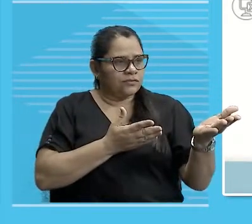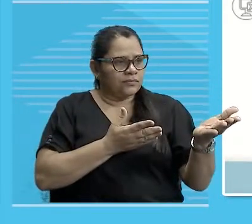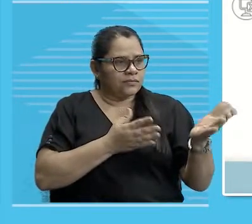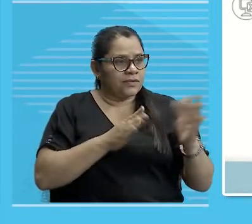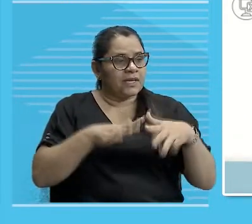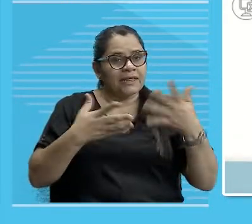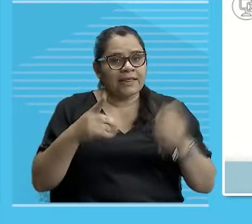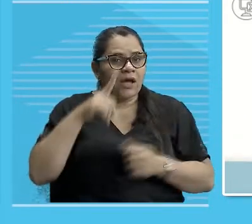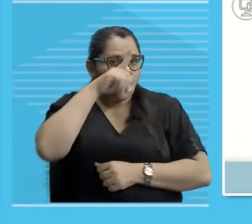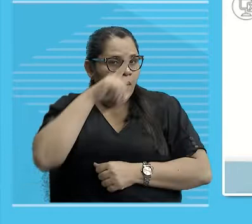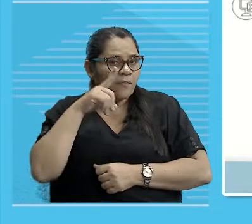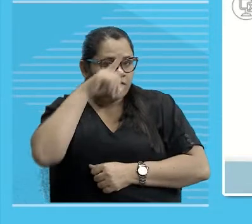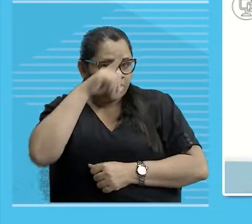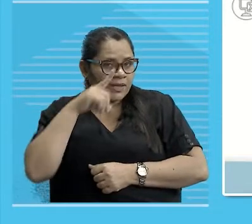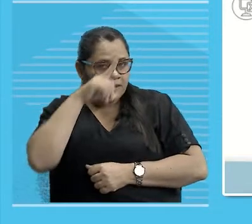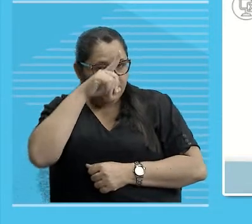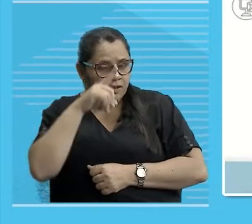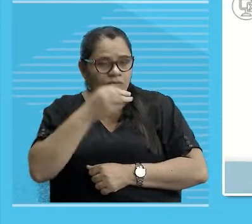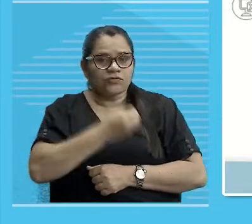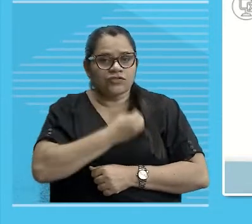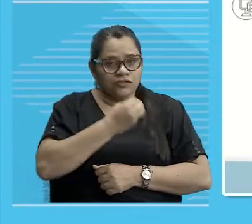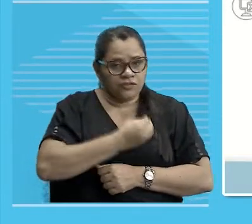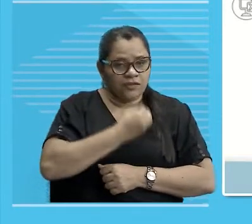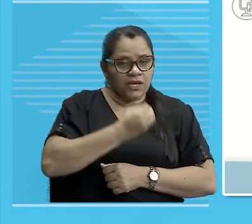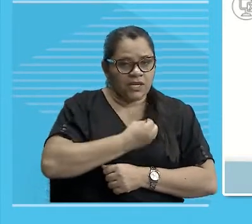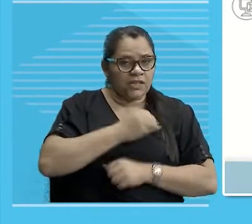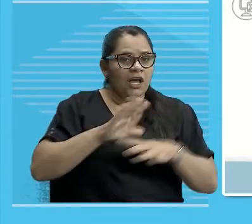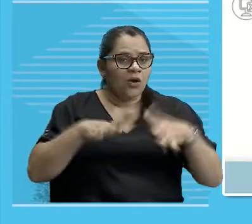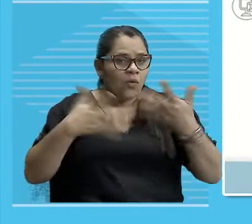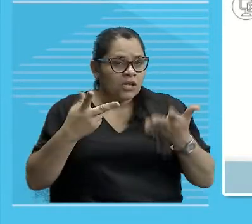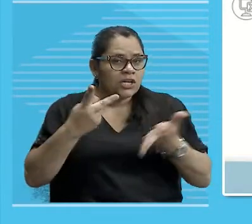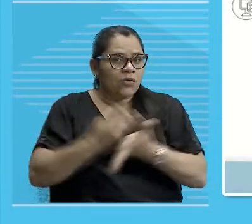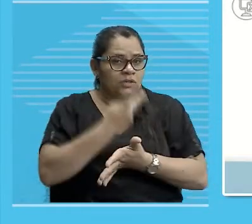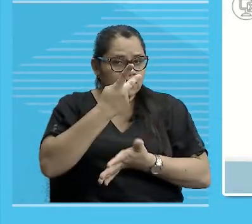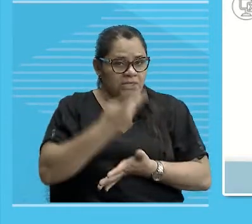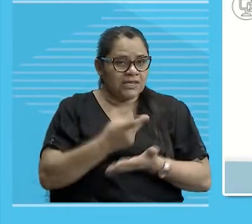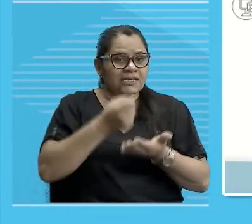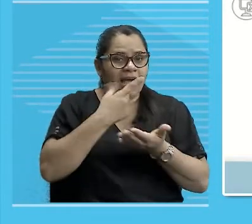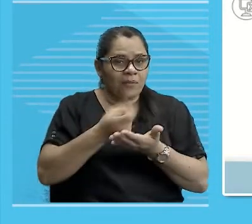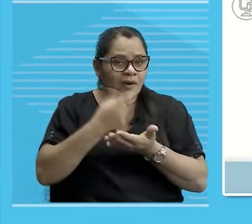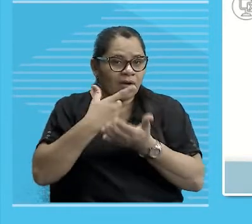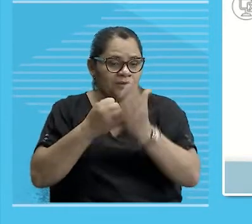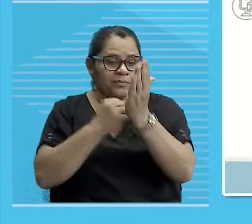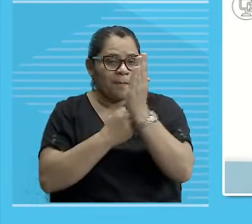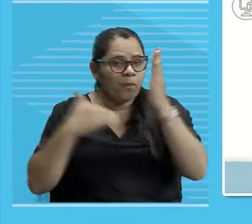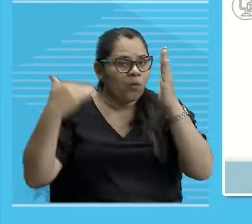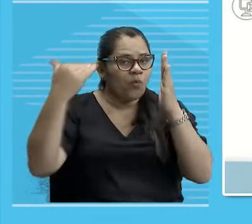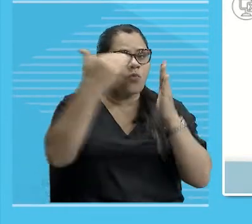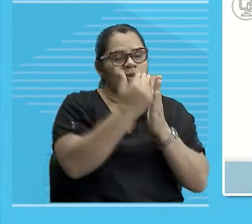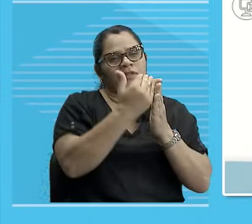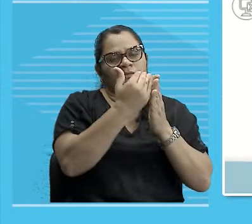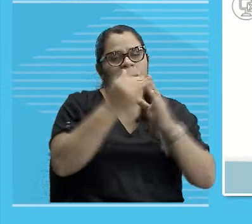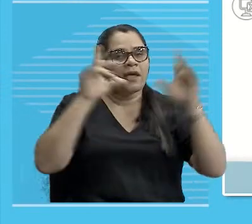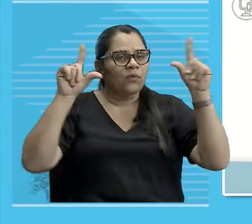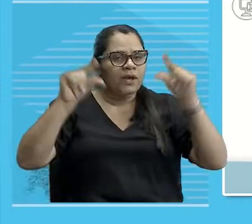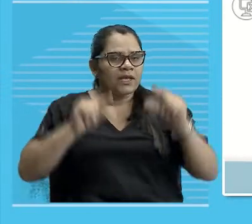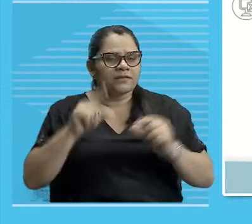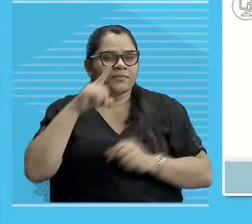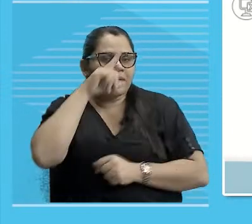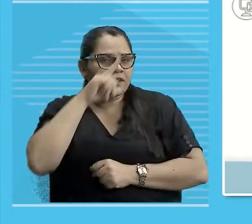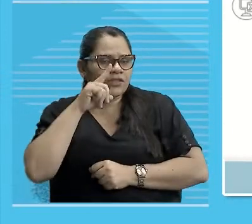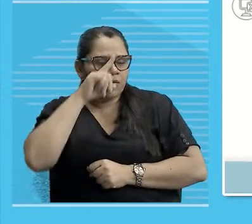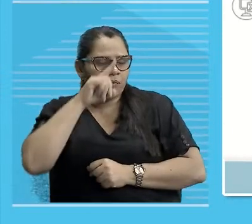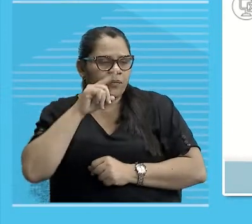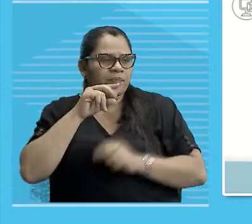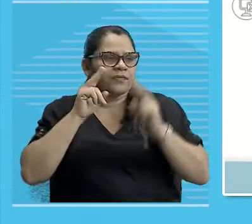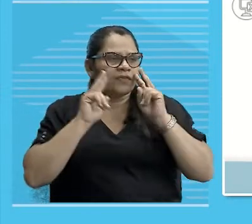risco fatal, quando houvesse overdose, era muito, muito, muito menor. Ou seja, uma